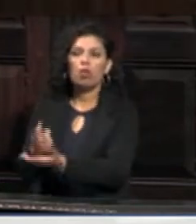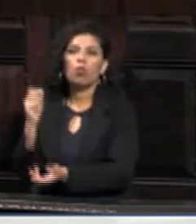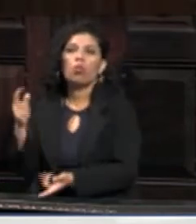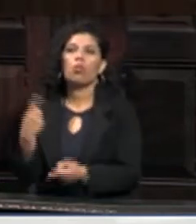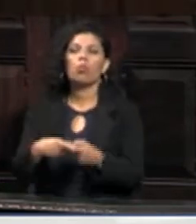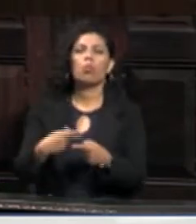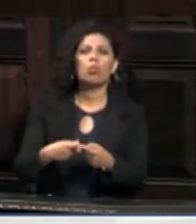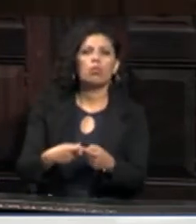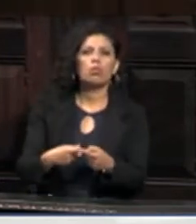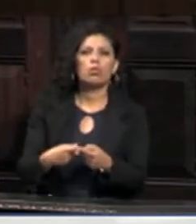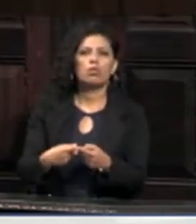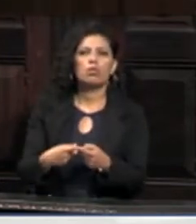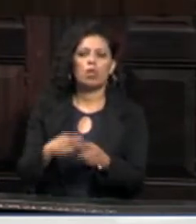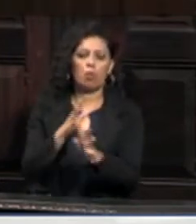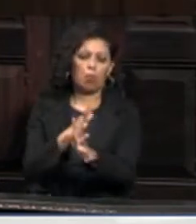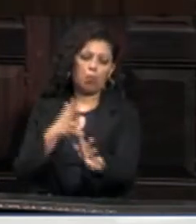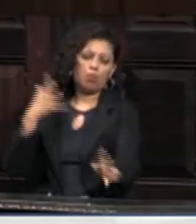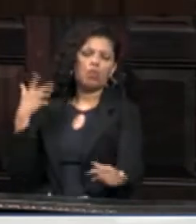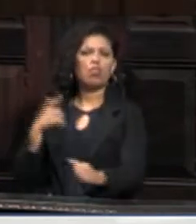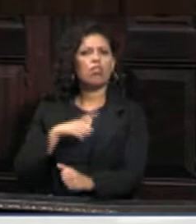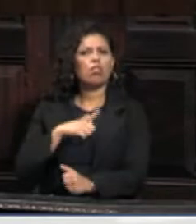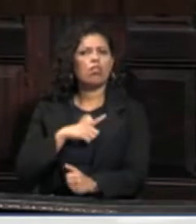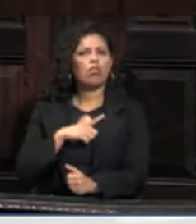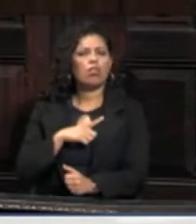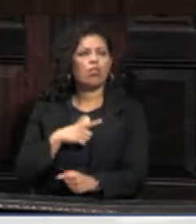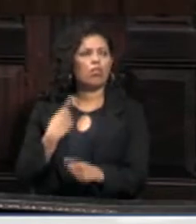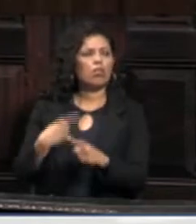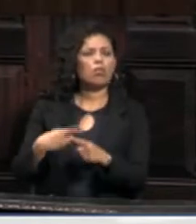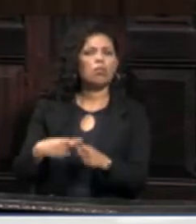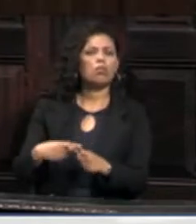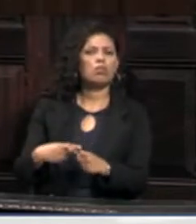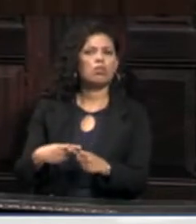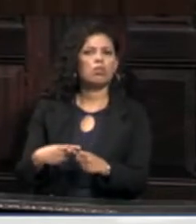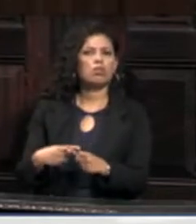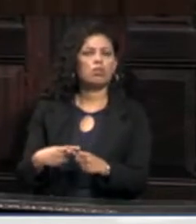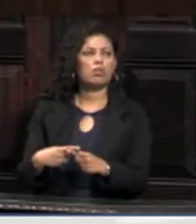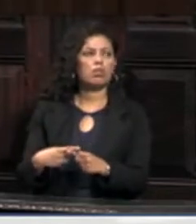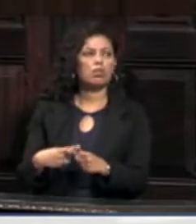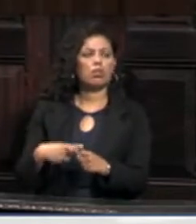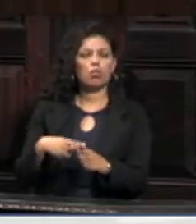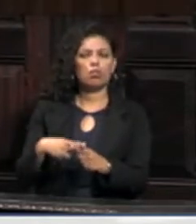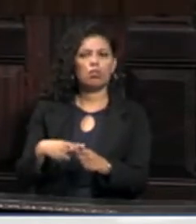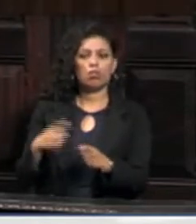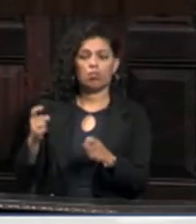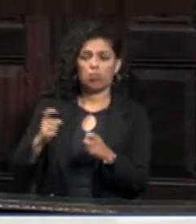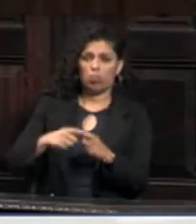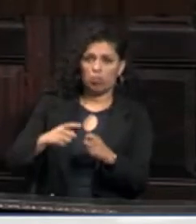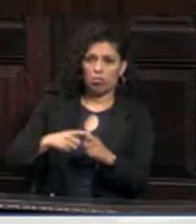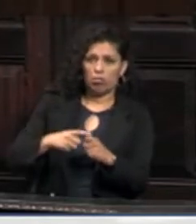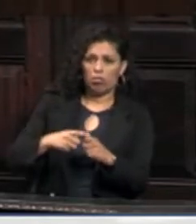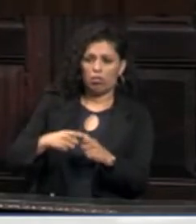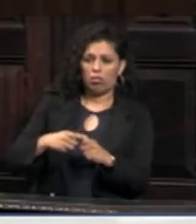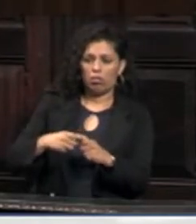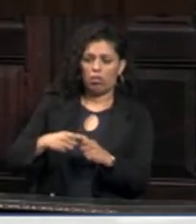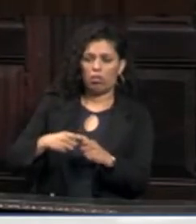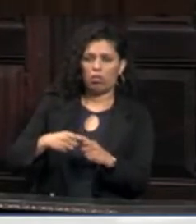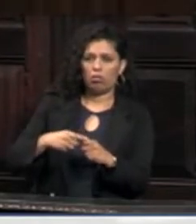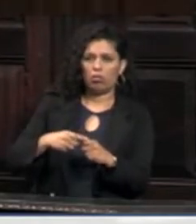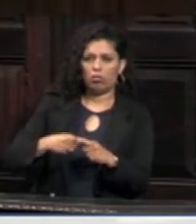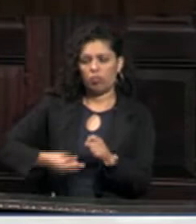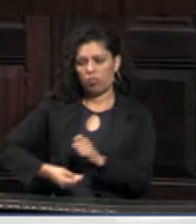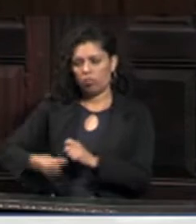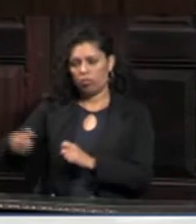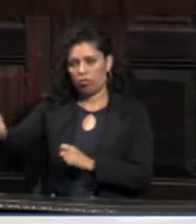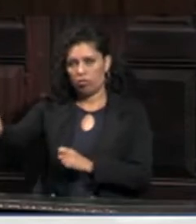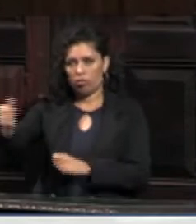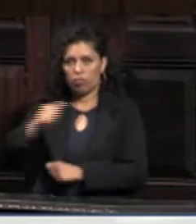que as filas existem, por que os médicos saem daqui do Rio e